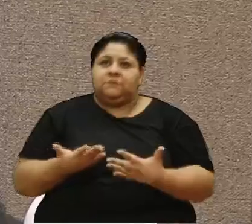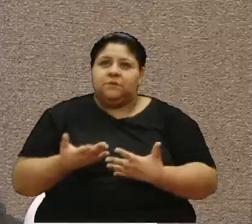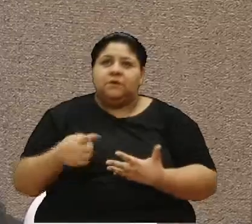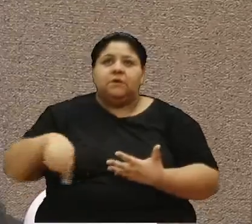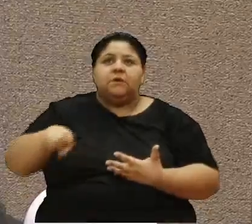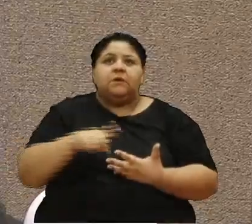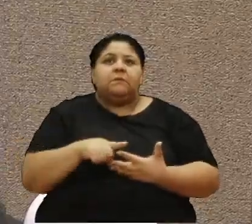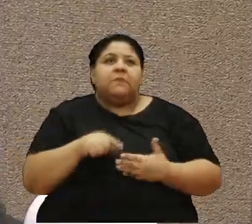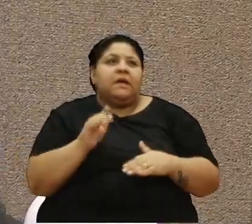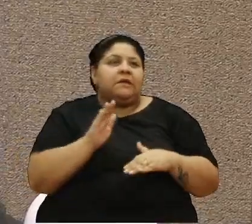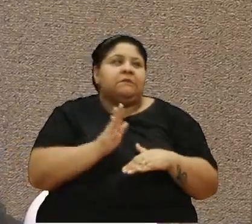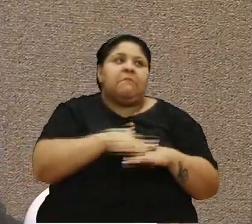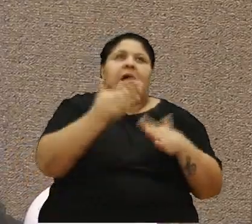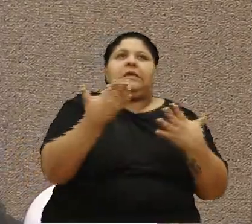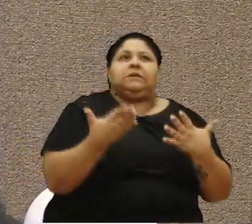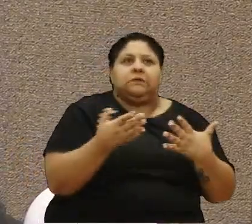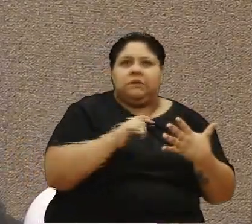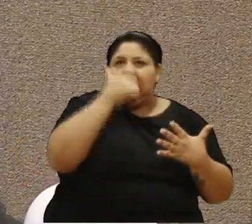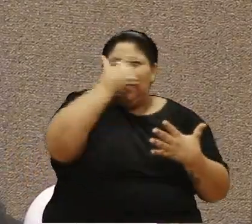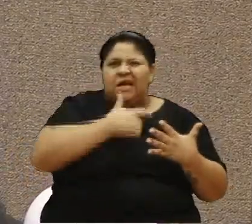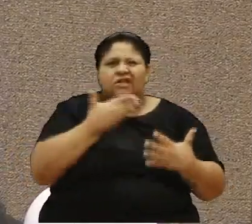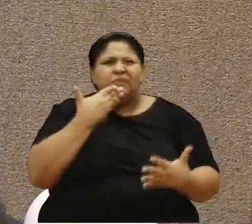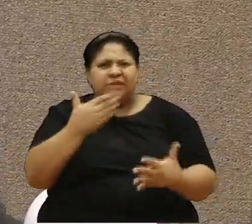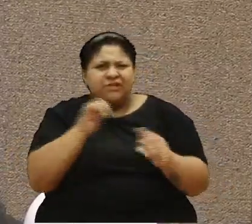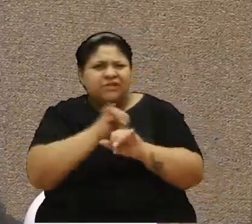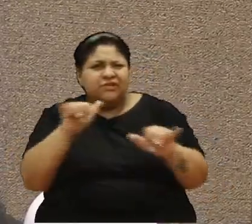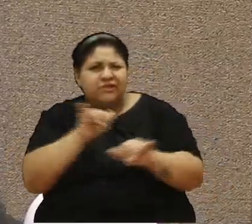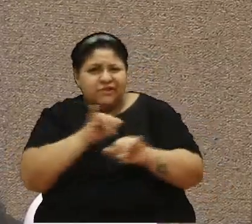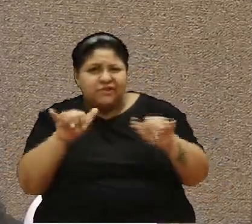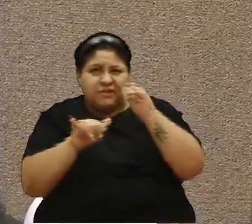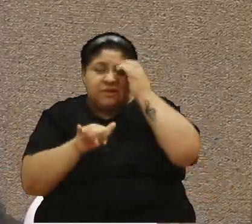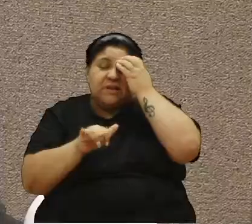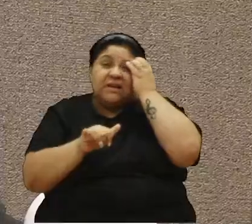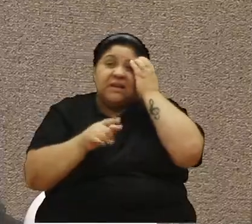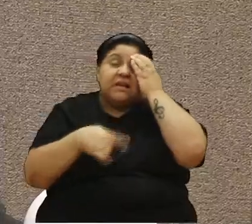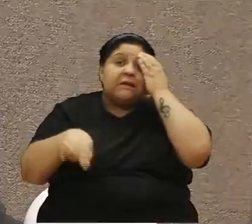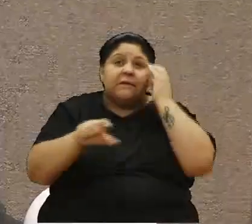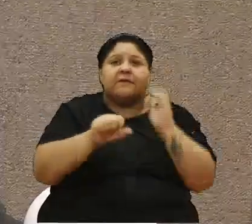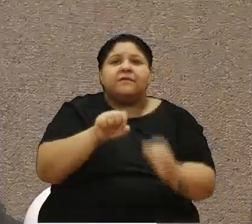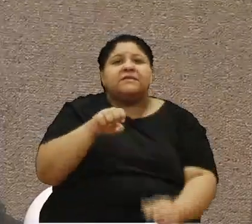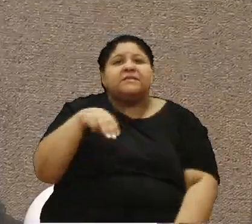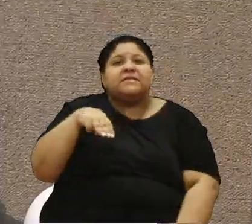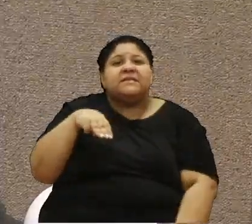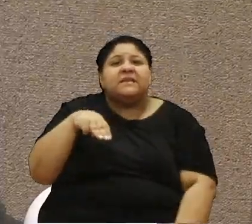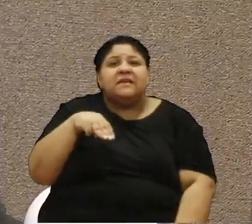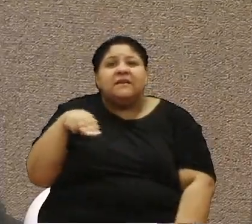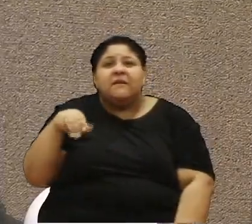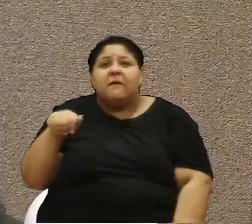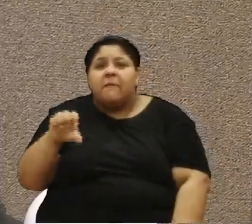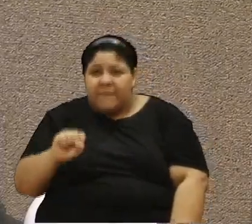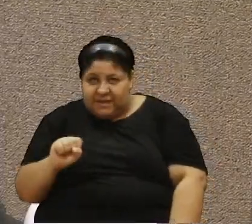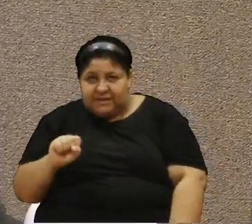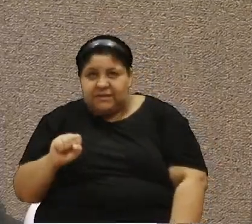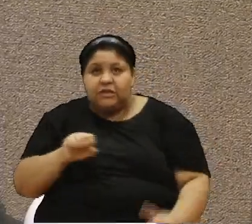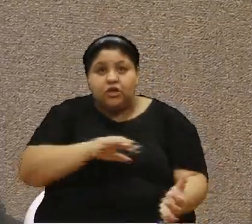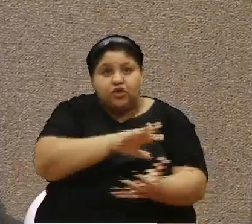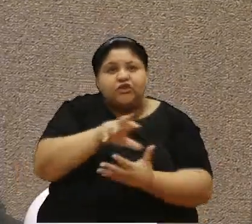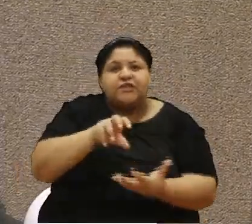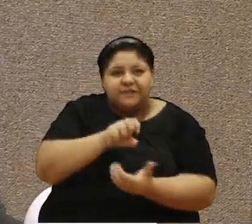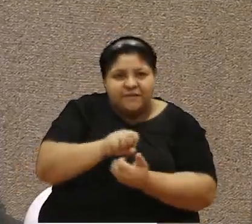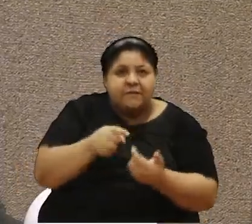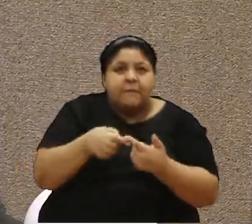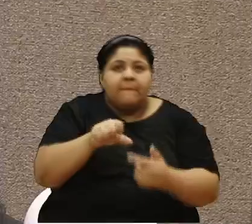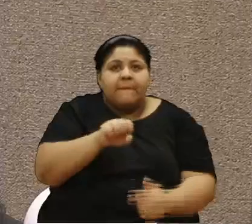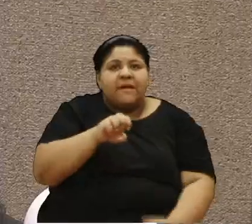a CEMAS, hoje, né, acho que está aqui no pedido de informações ainda a SEMA, mas é CEMAS, né, porque tem a sustentabilidade aí no S, mas a